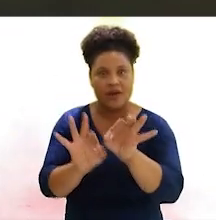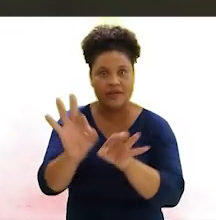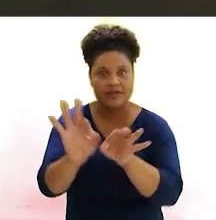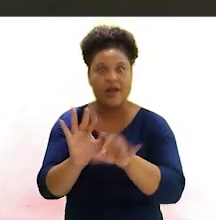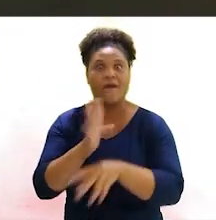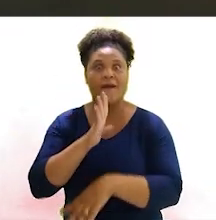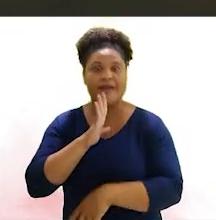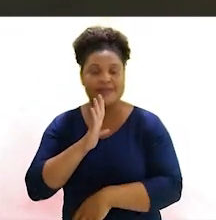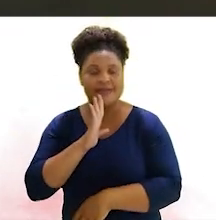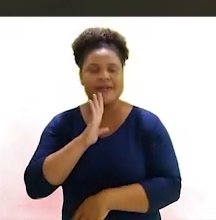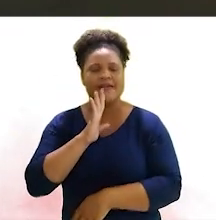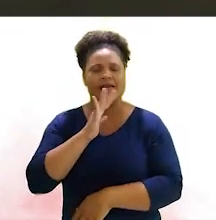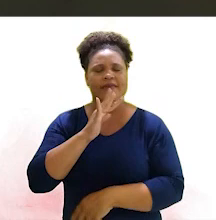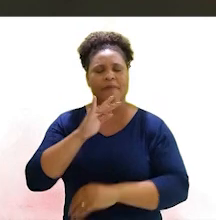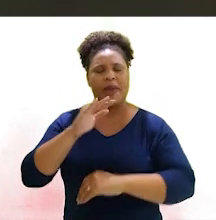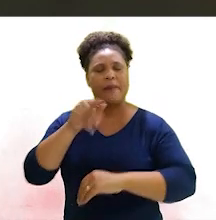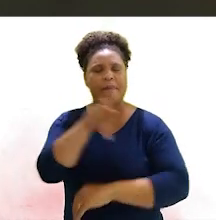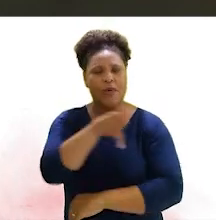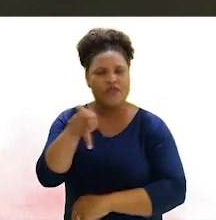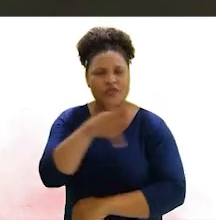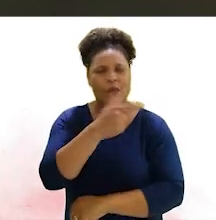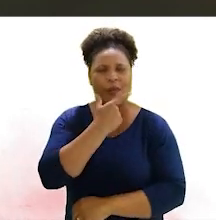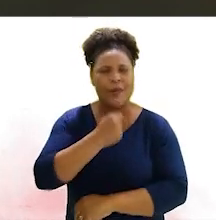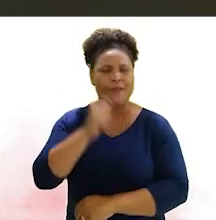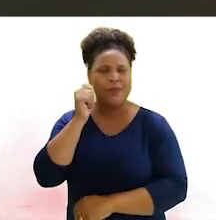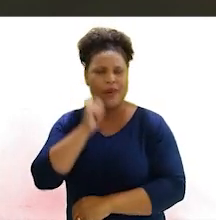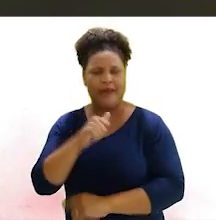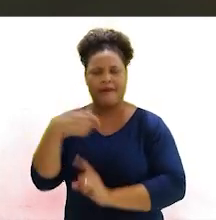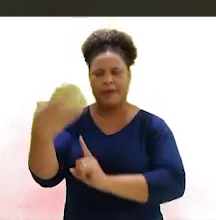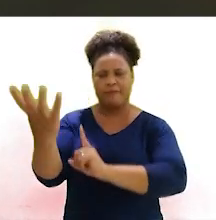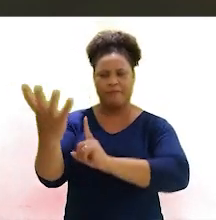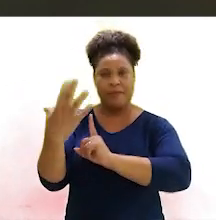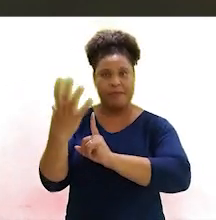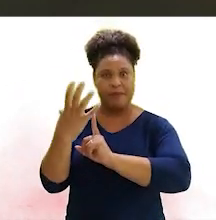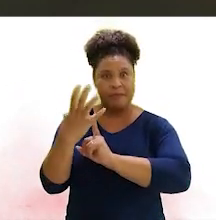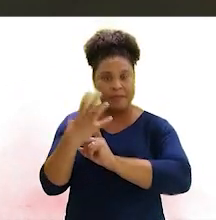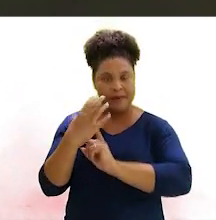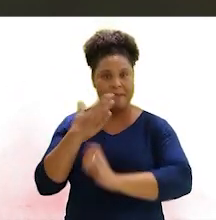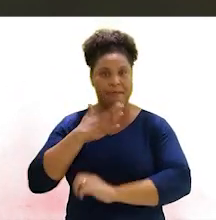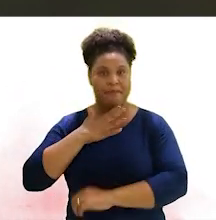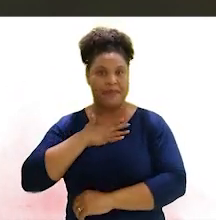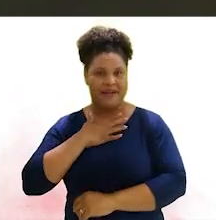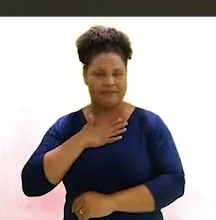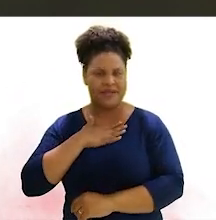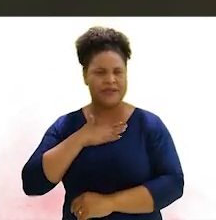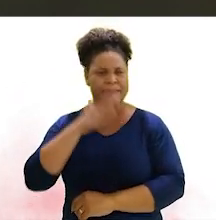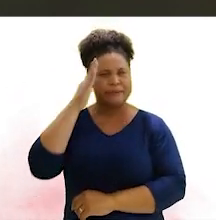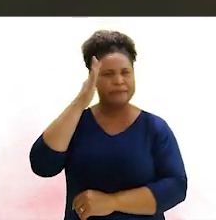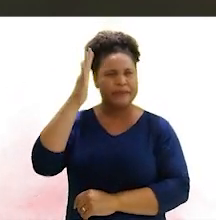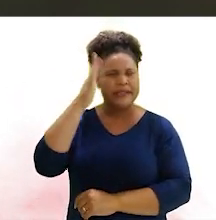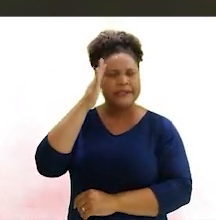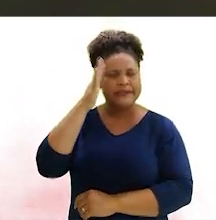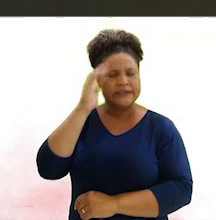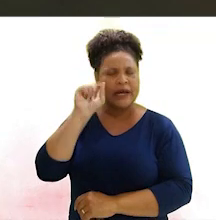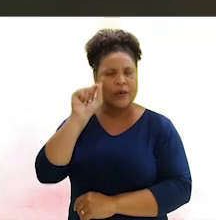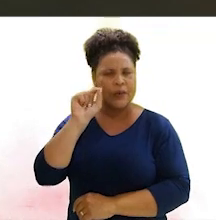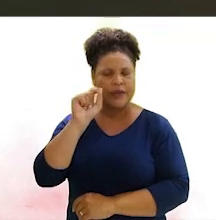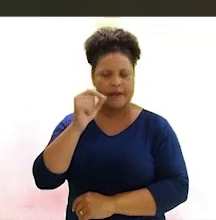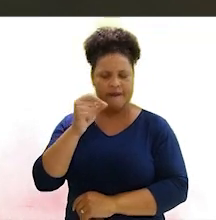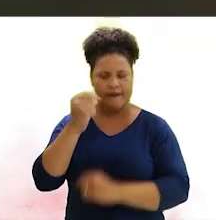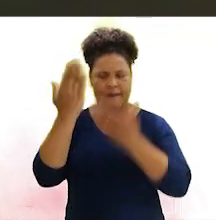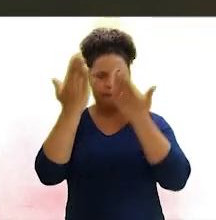conhecer professores e professoras que me inspiraram muito a a pensar no no